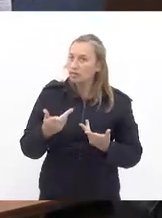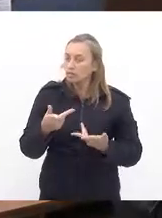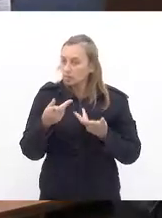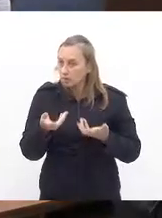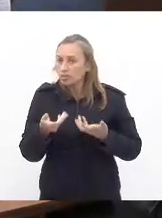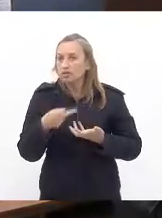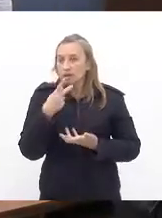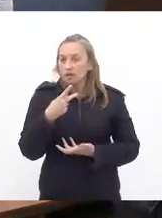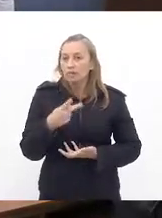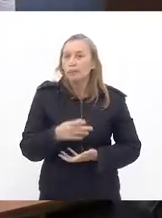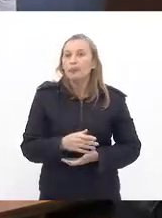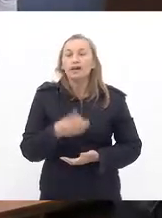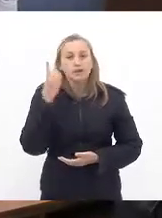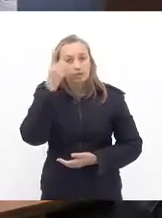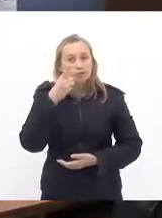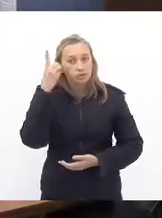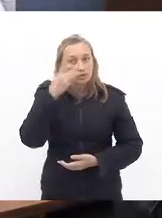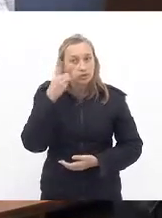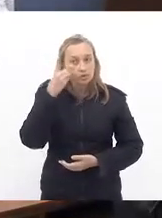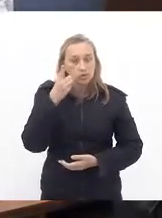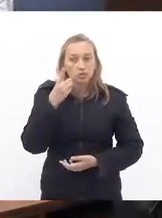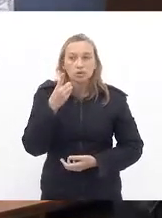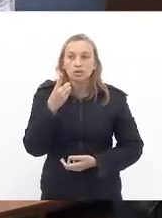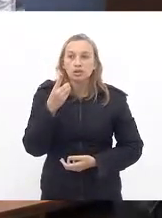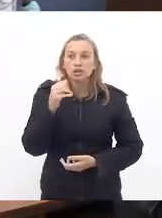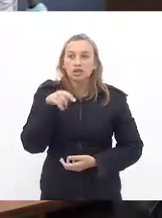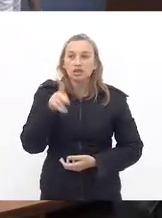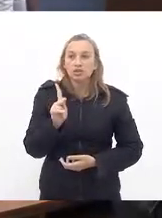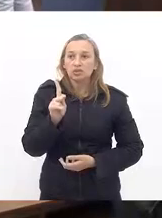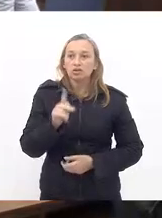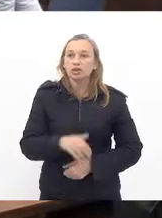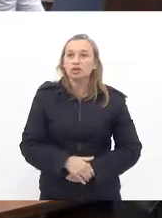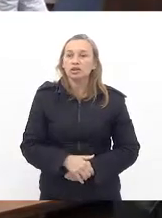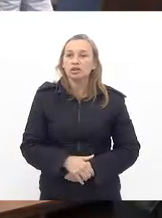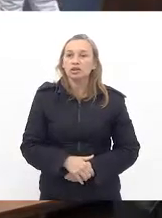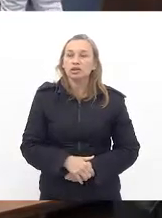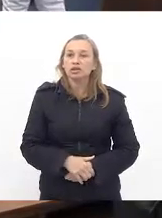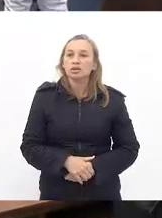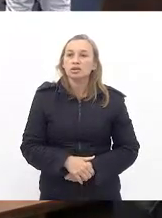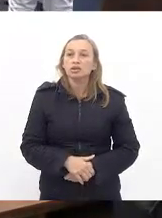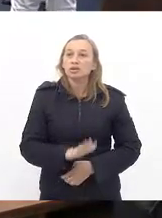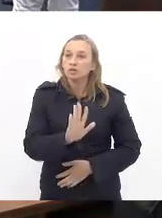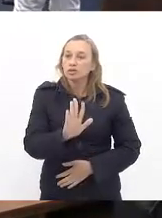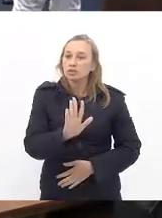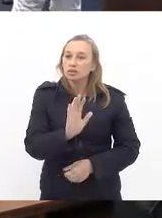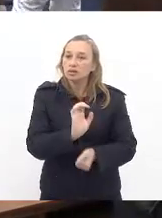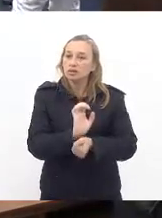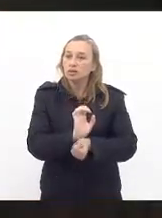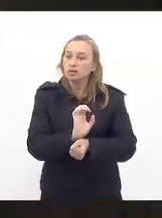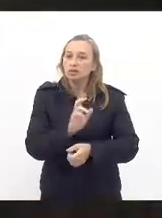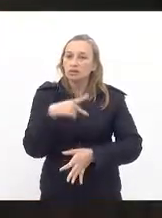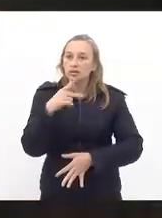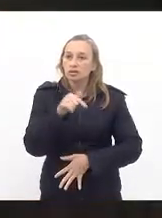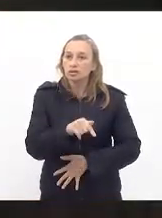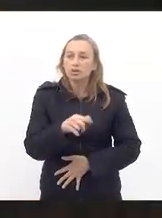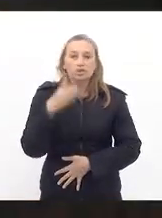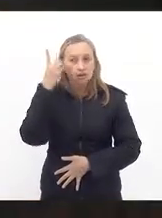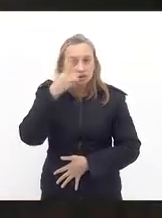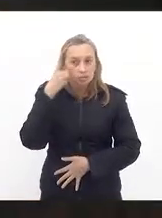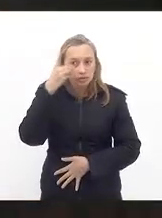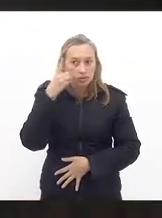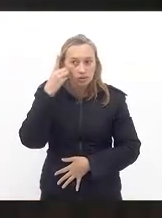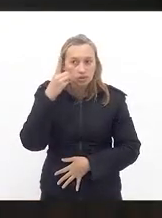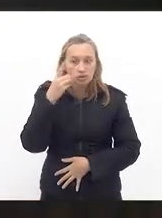favor morreu Alexandre kinock tá bem só aqui fazendo a ressalva do